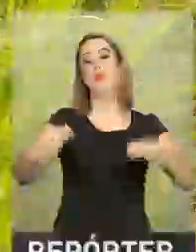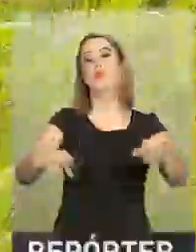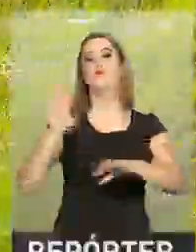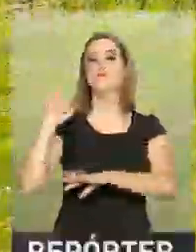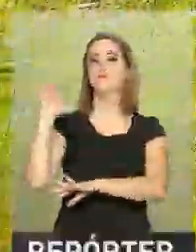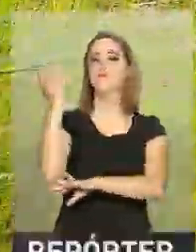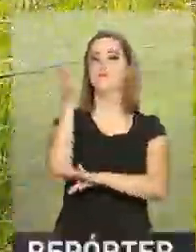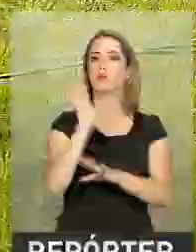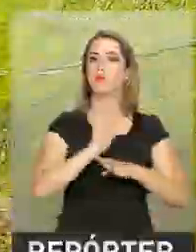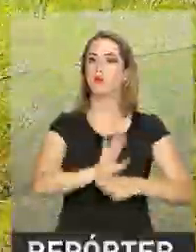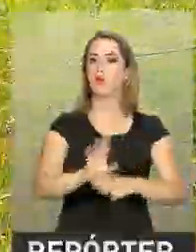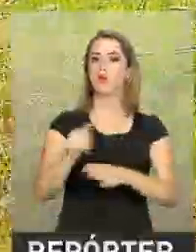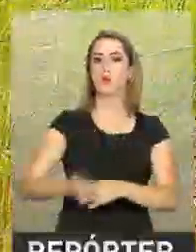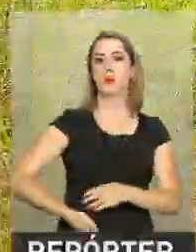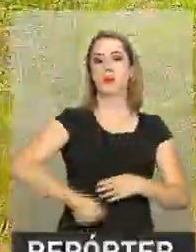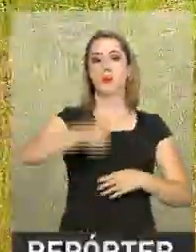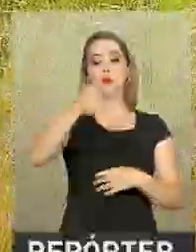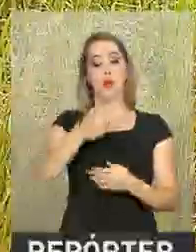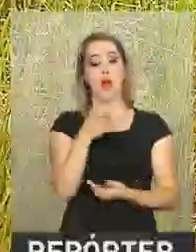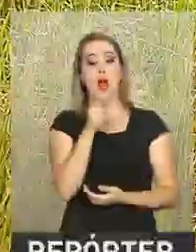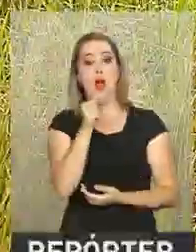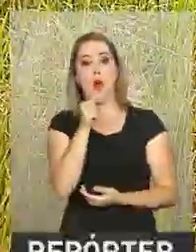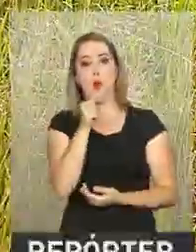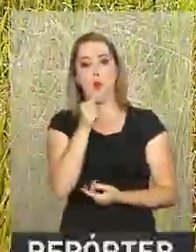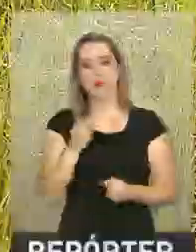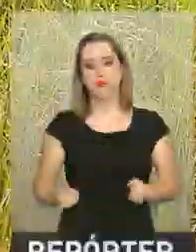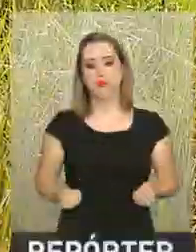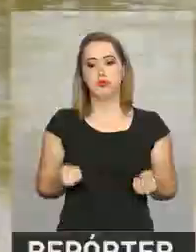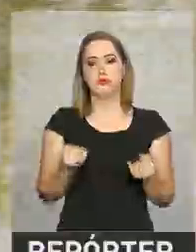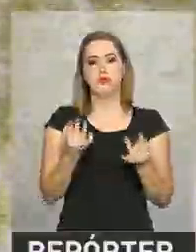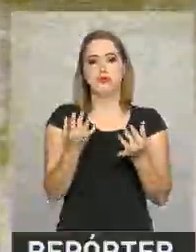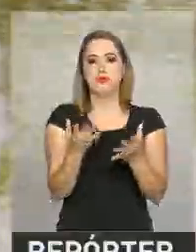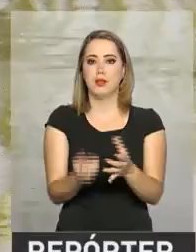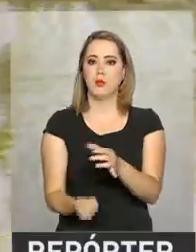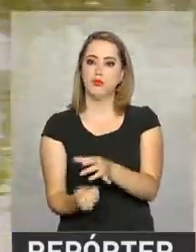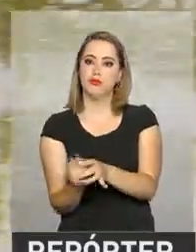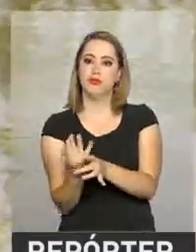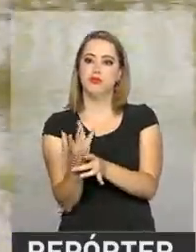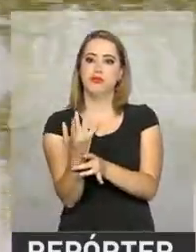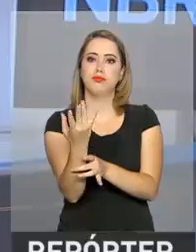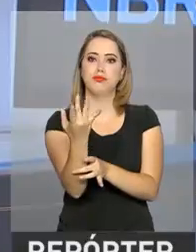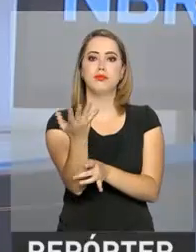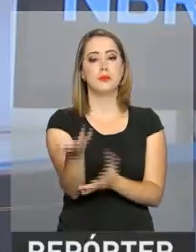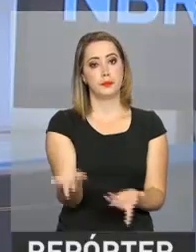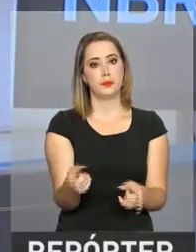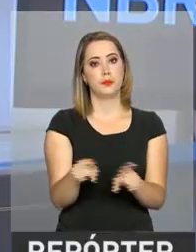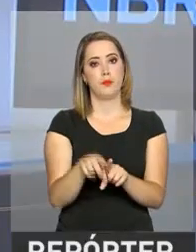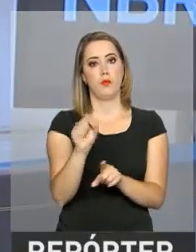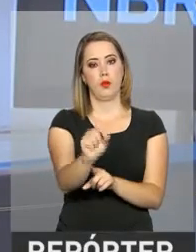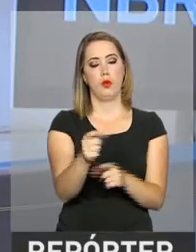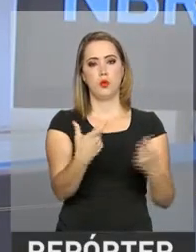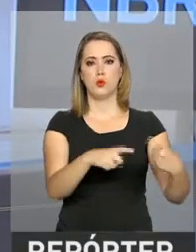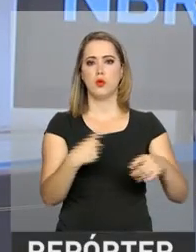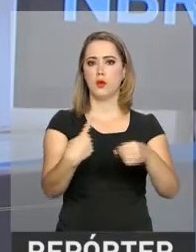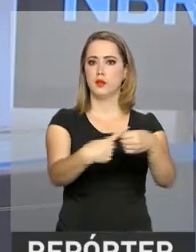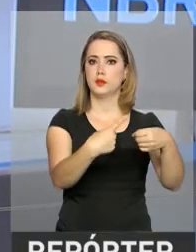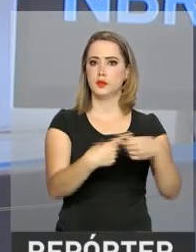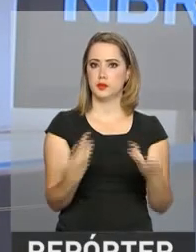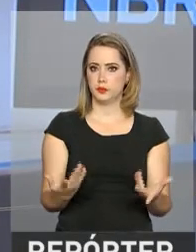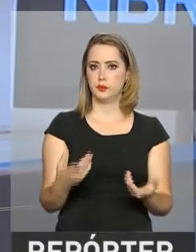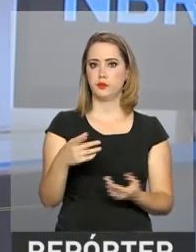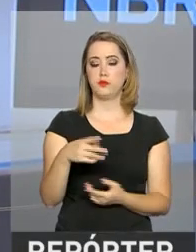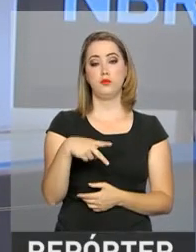vão contribuir com o aumento da disponibilidade de água nas regiões metropolitanas. Em 2016, foram